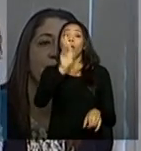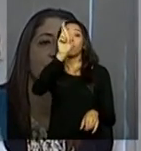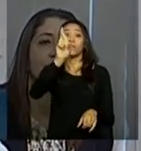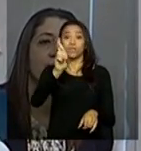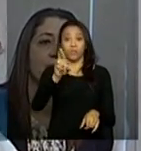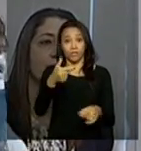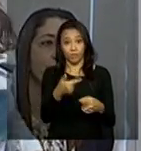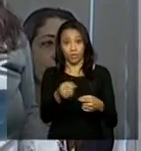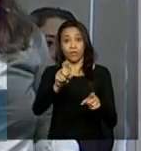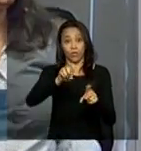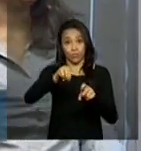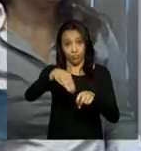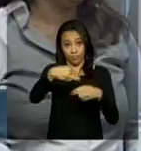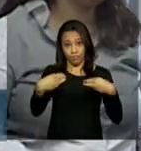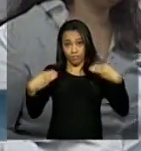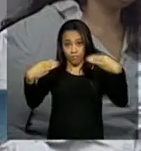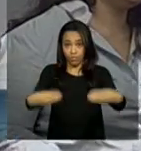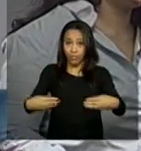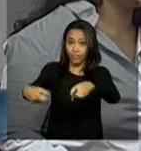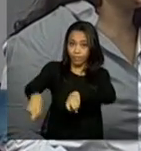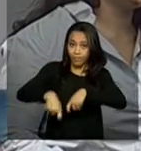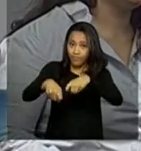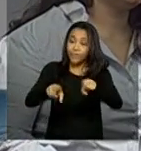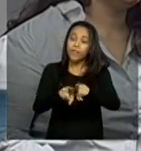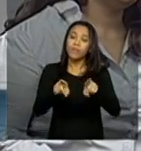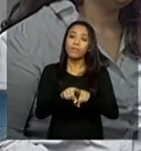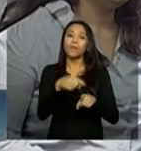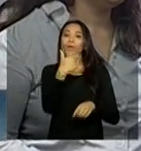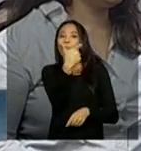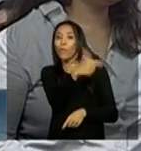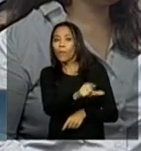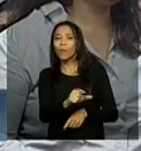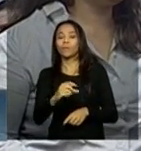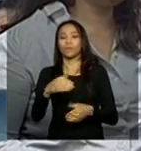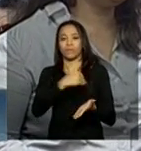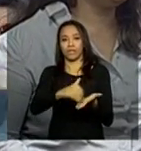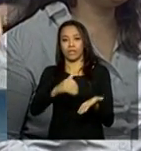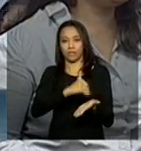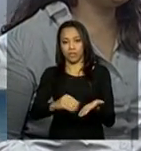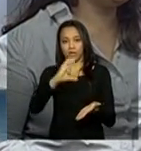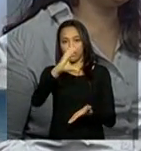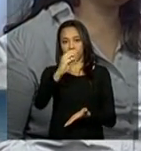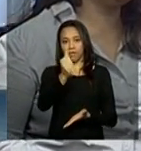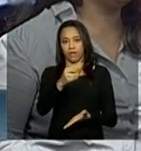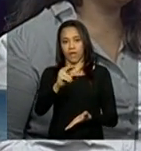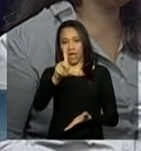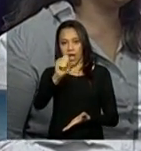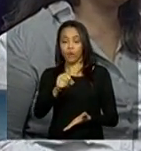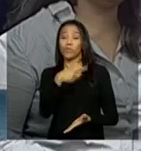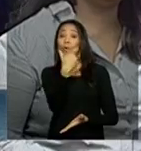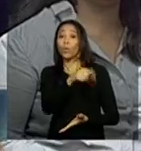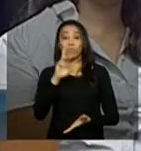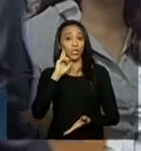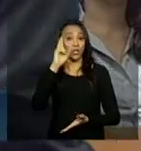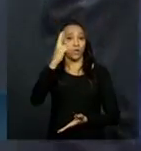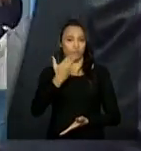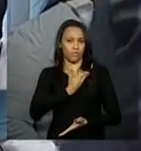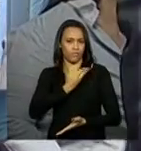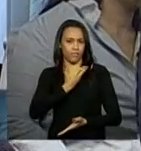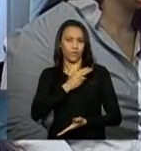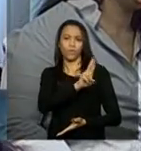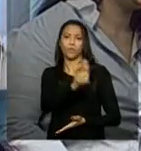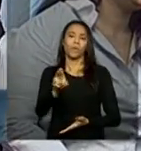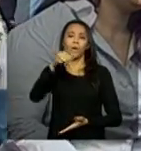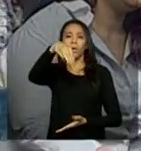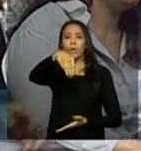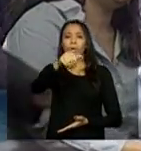Agricultura. Cumprimentar Carlos Klink, secretário, o Francisco Oliveira, diretor, meu colega